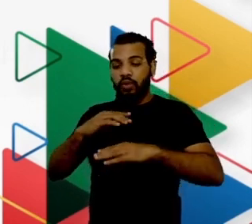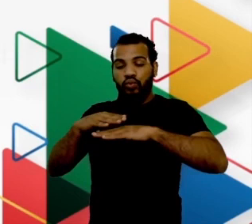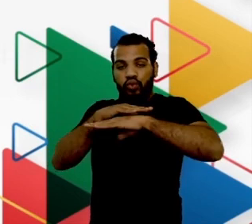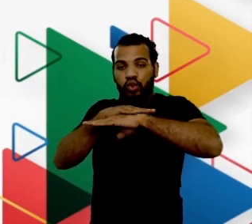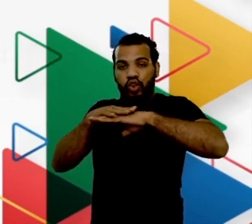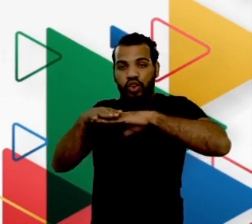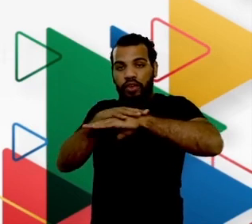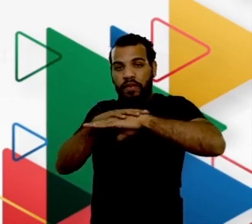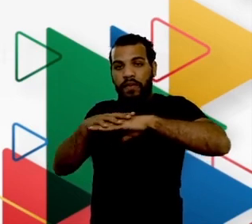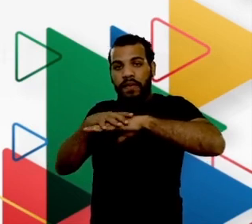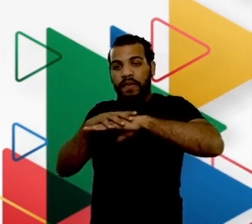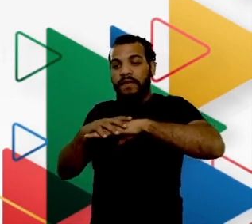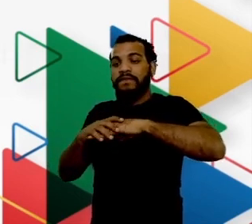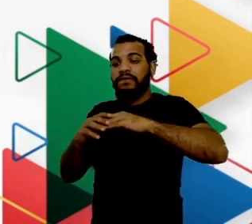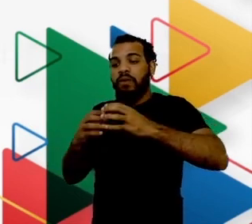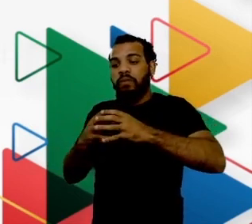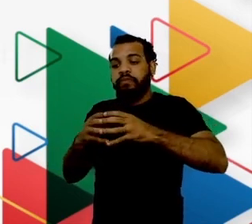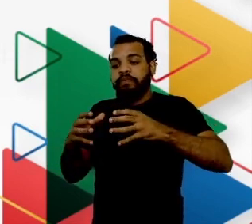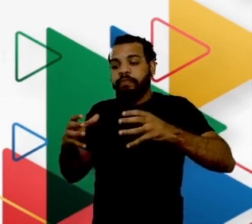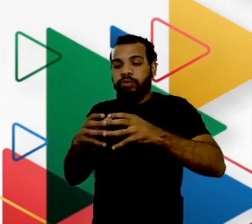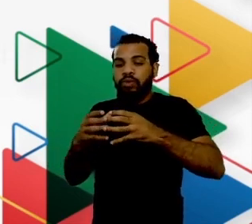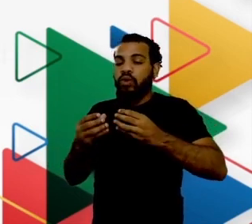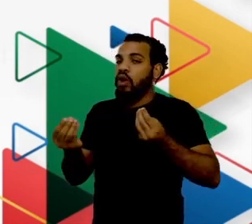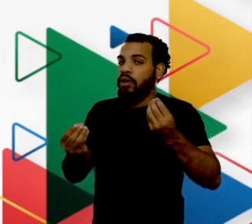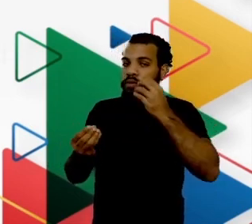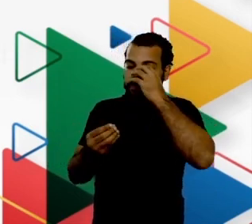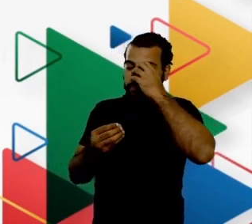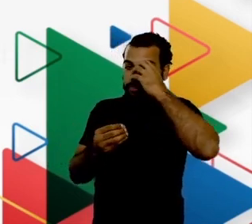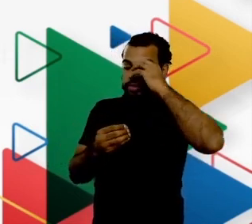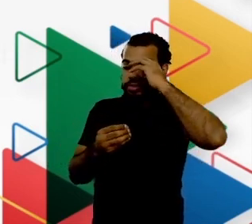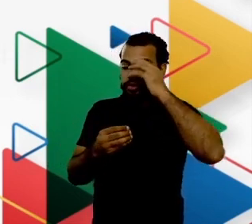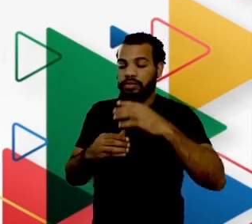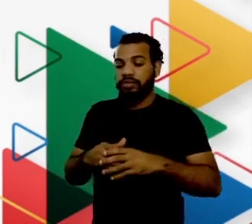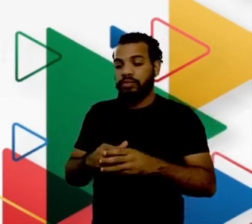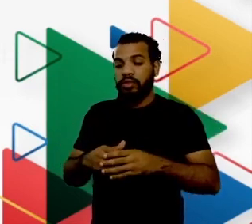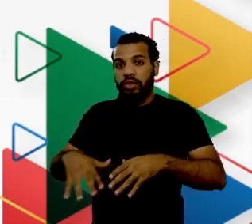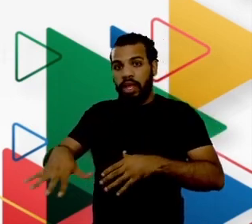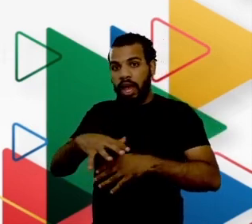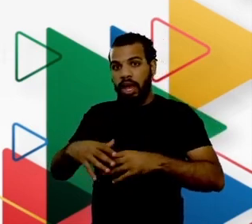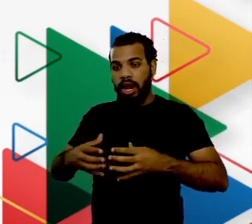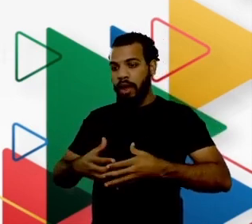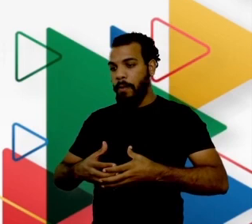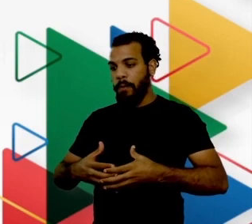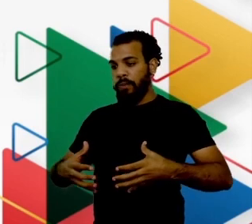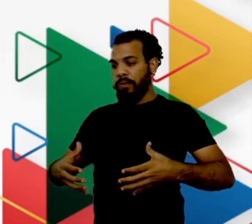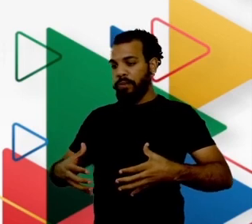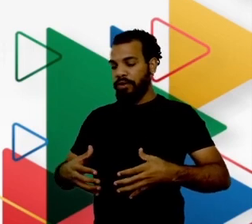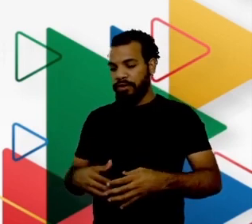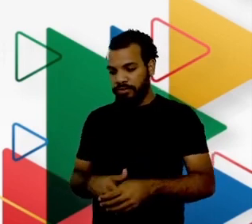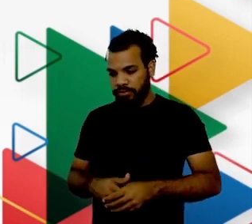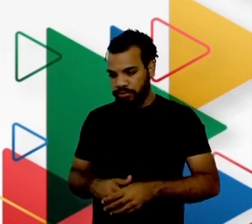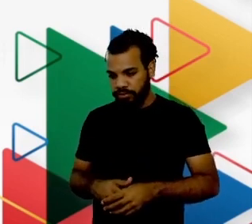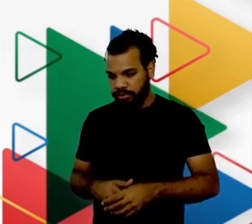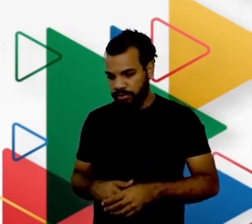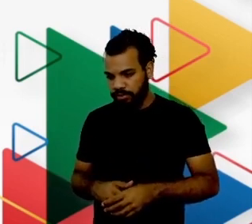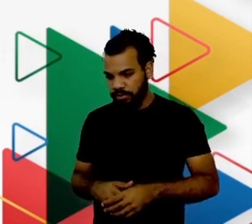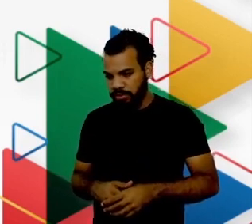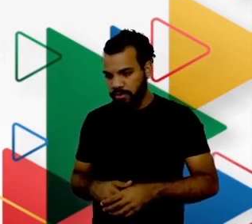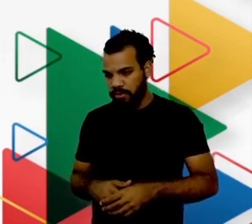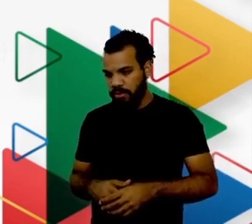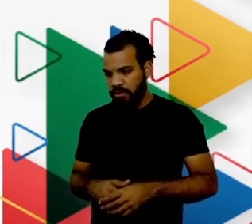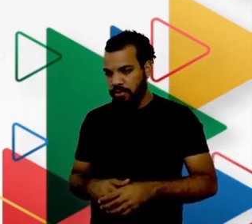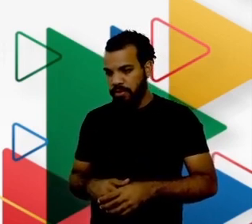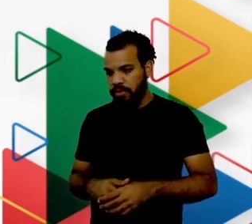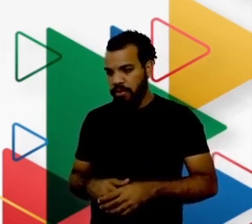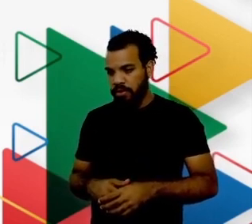uma dilatação em duas dimensões. É o crescimento da área. No exemplo da tela, a moeda